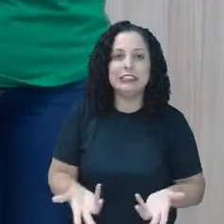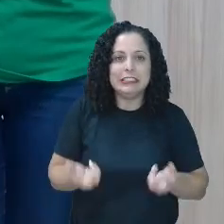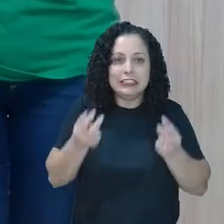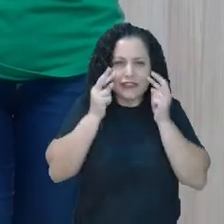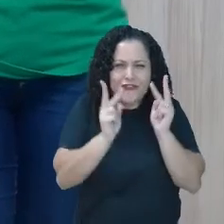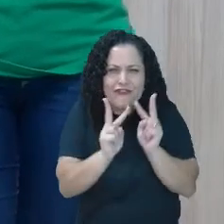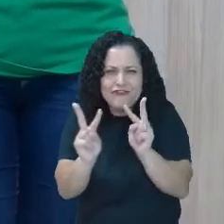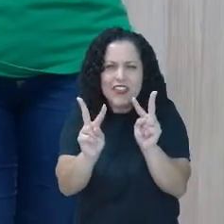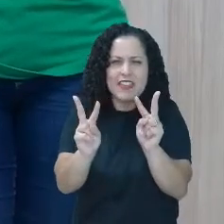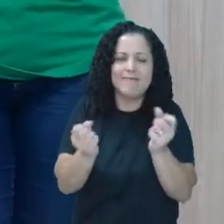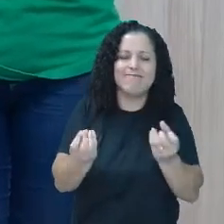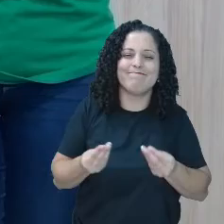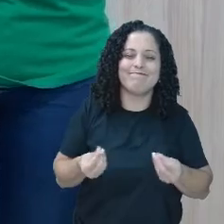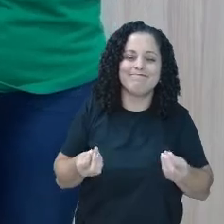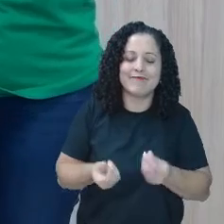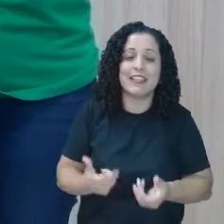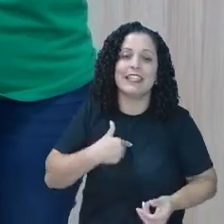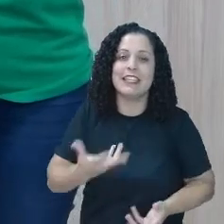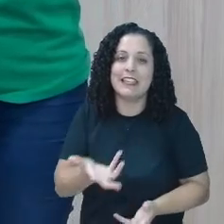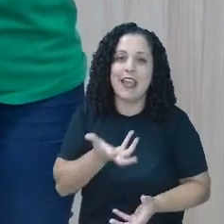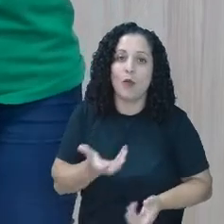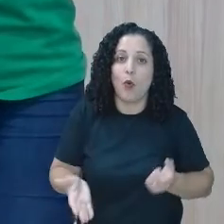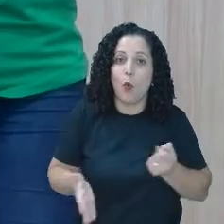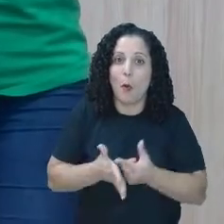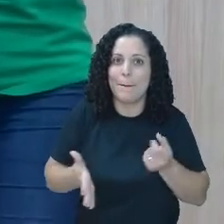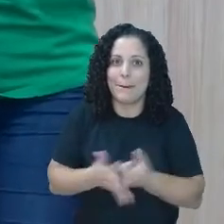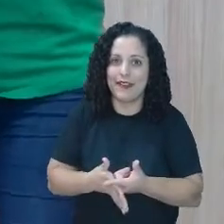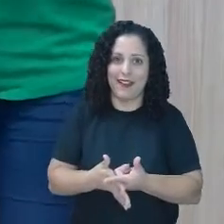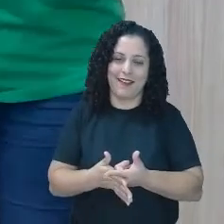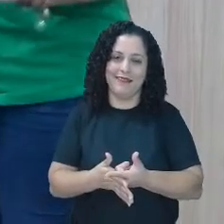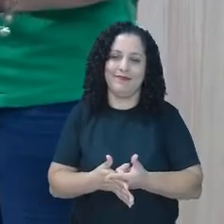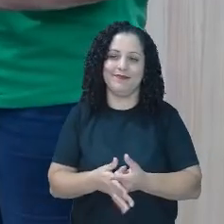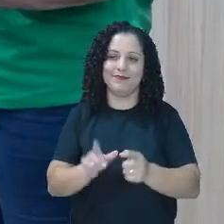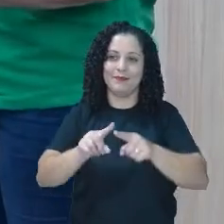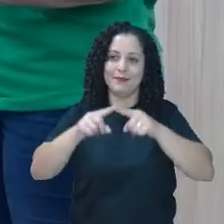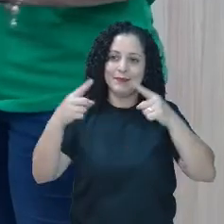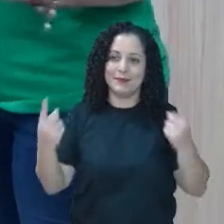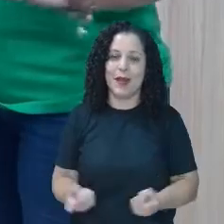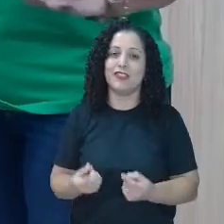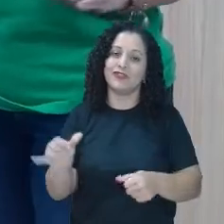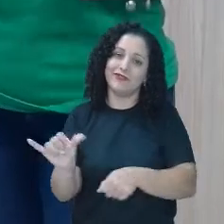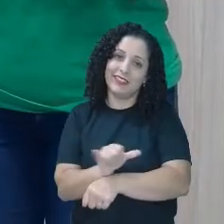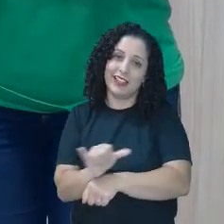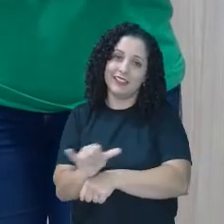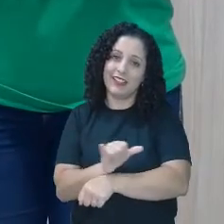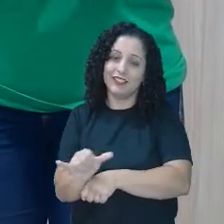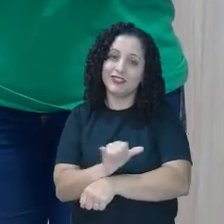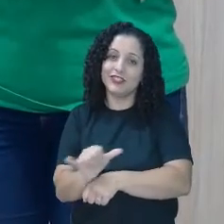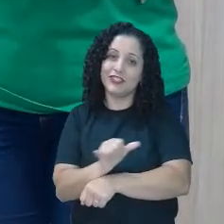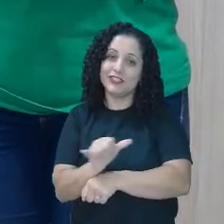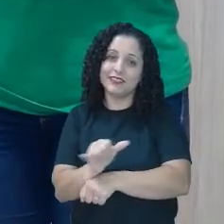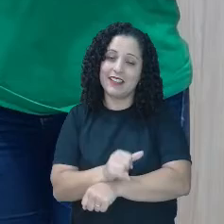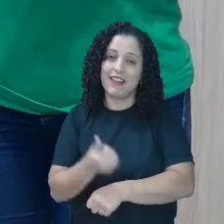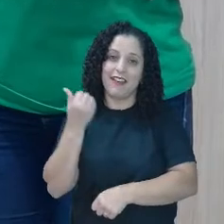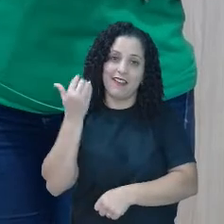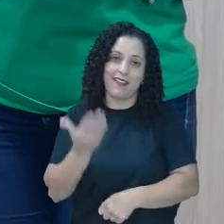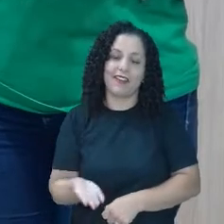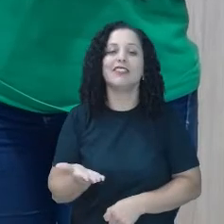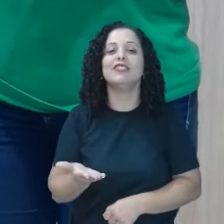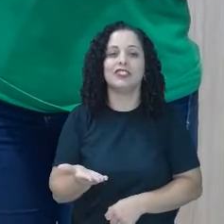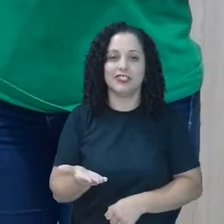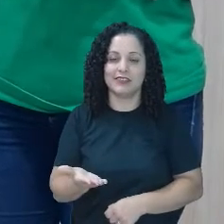comprar determinado aparelho, né? E, às vezes, essas estratégias argumentativas, às vezes,